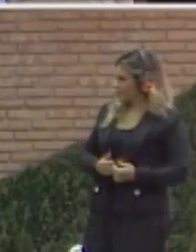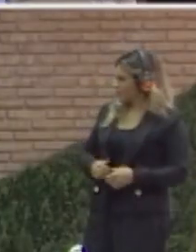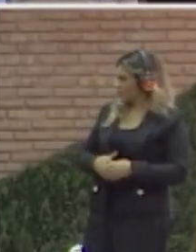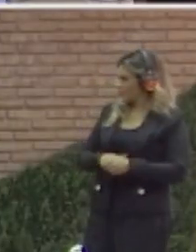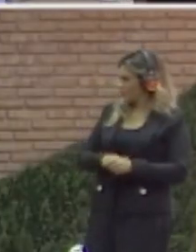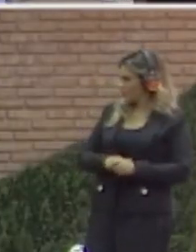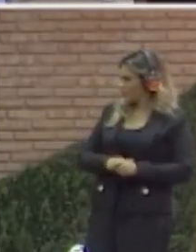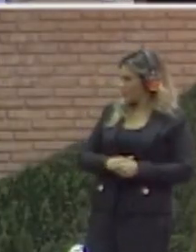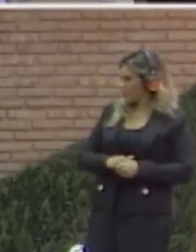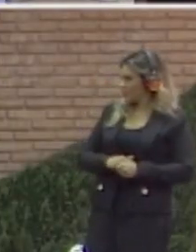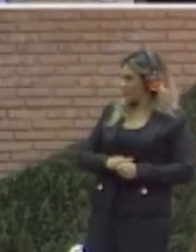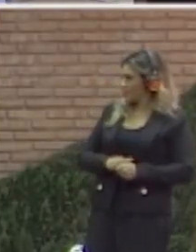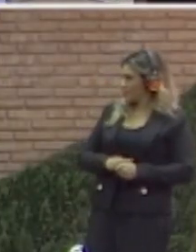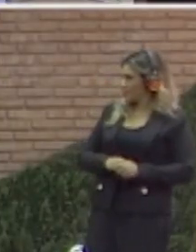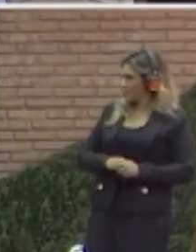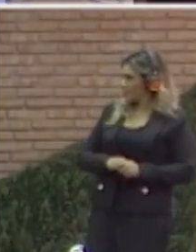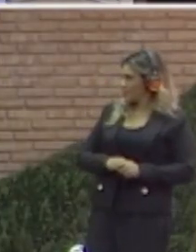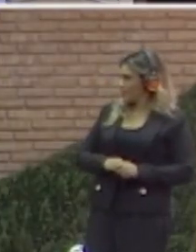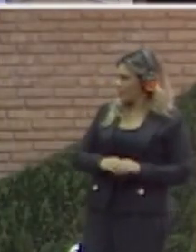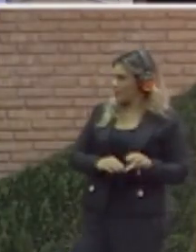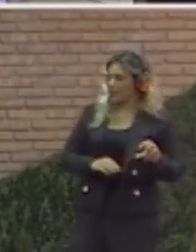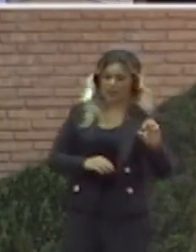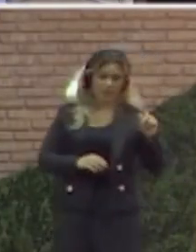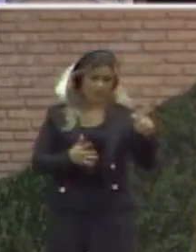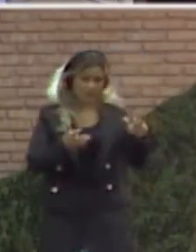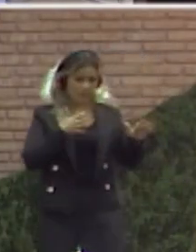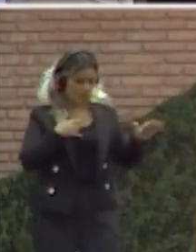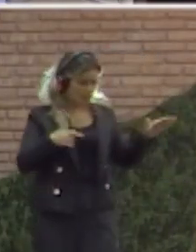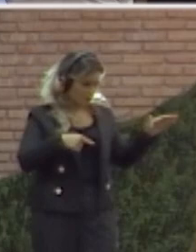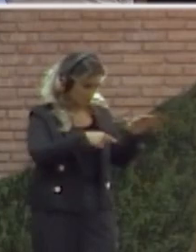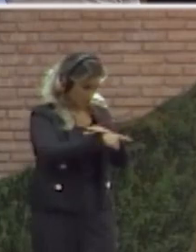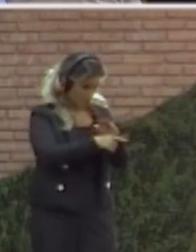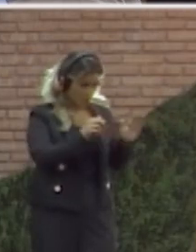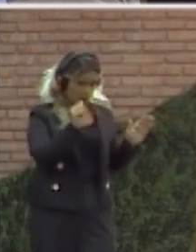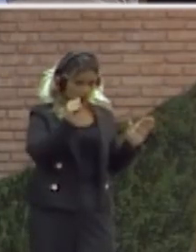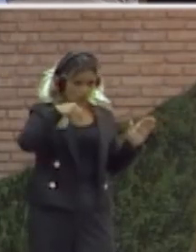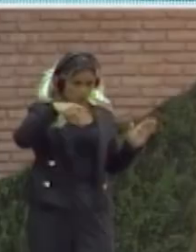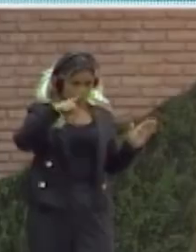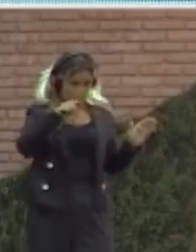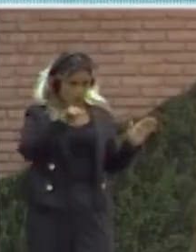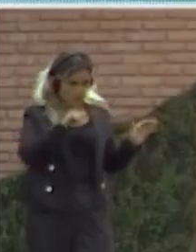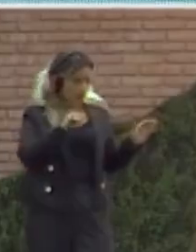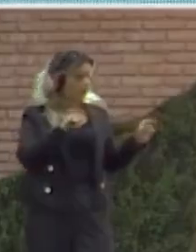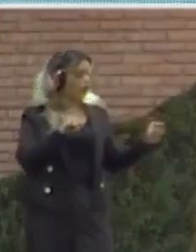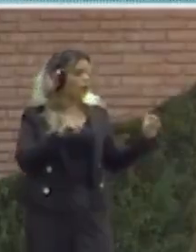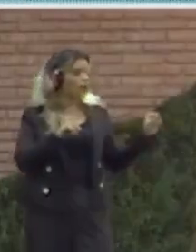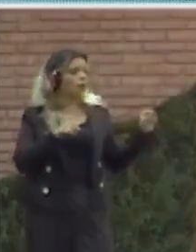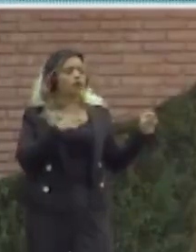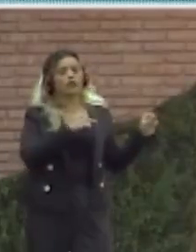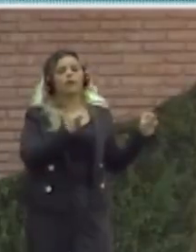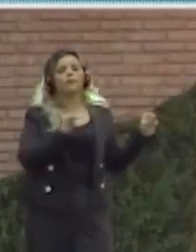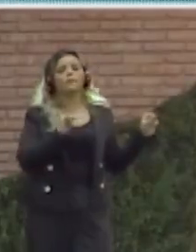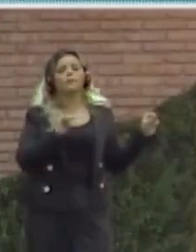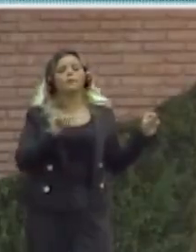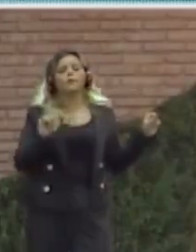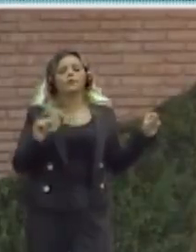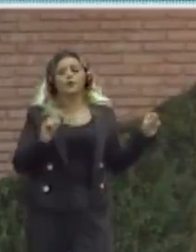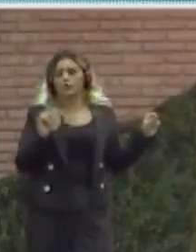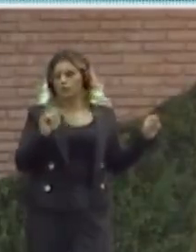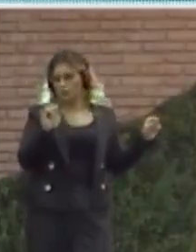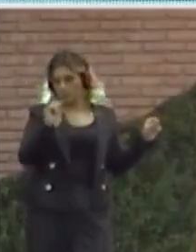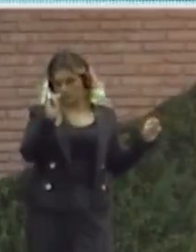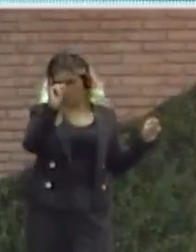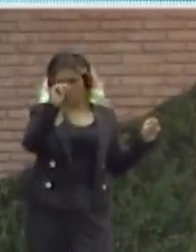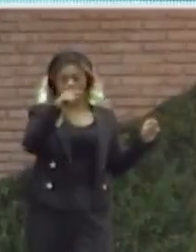Não, mas só se sobrar. Eu queria perguntar para o Andy a importância que foi